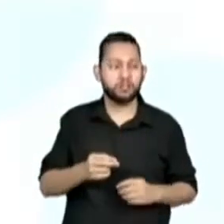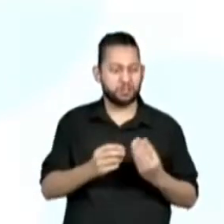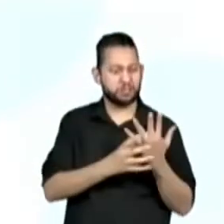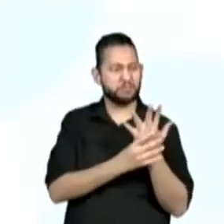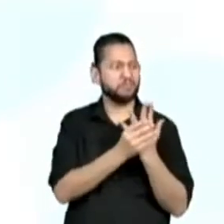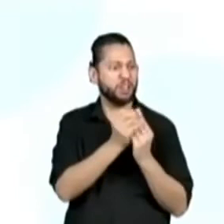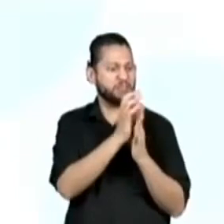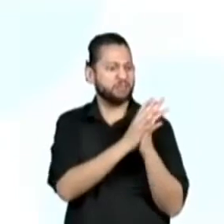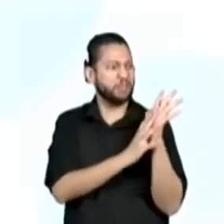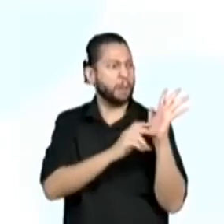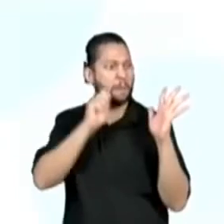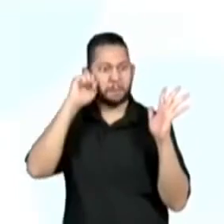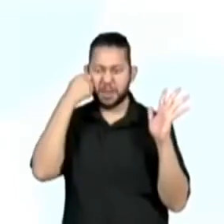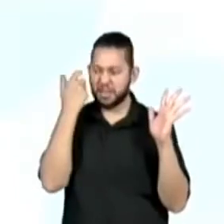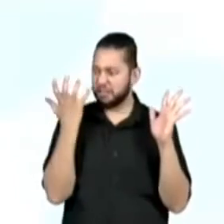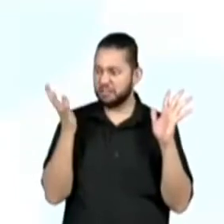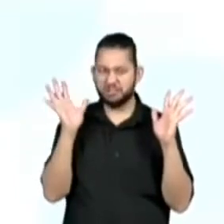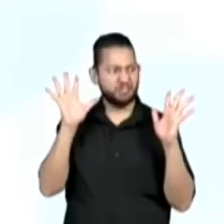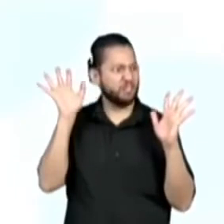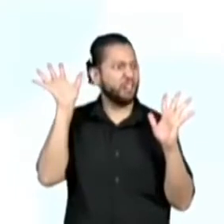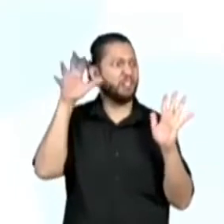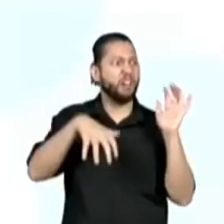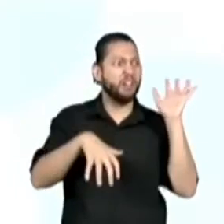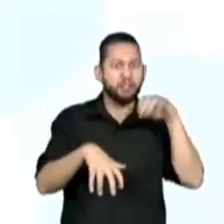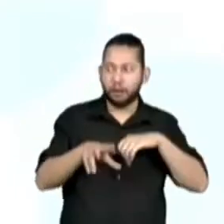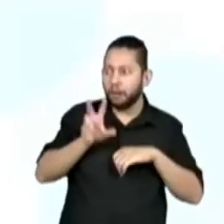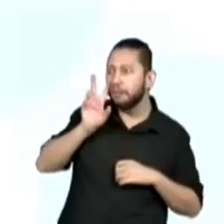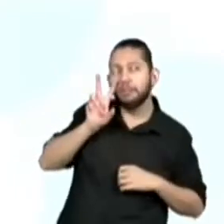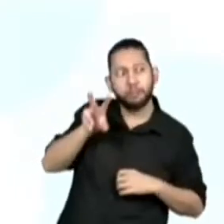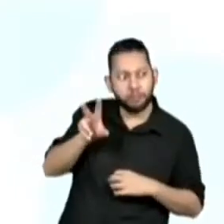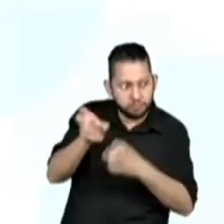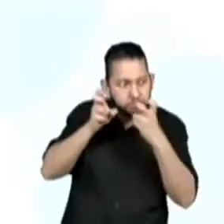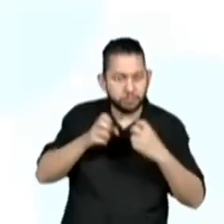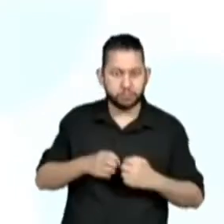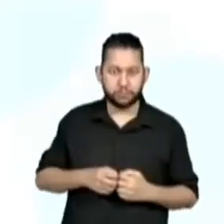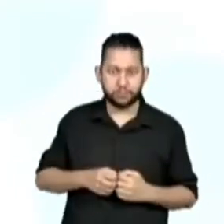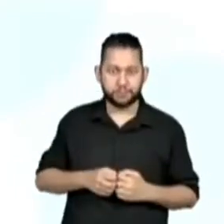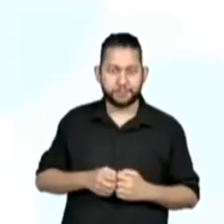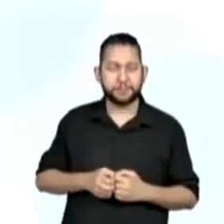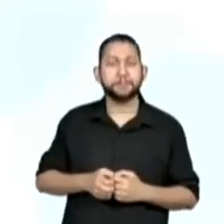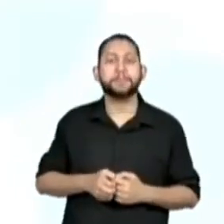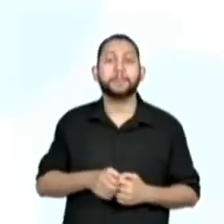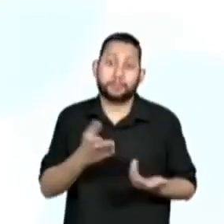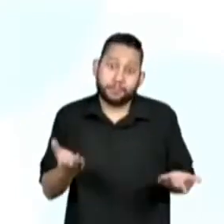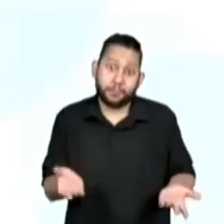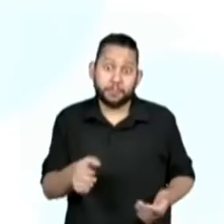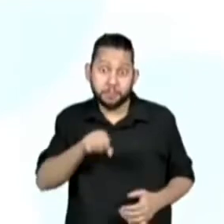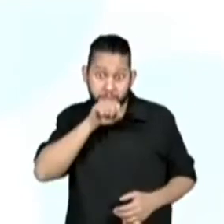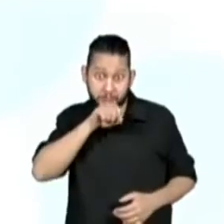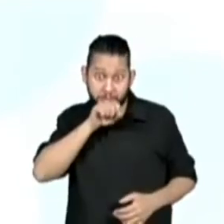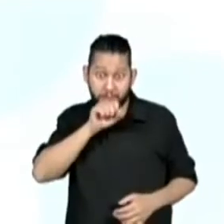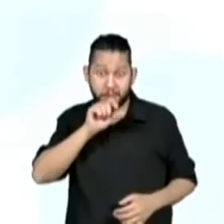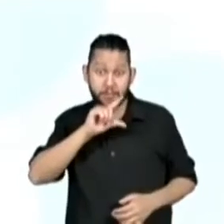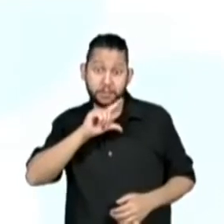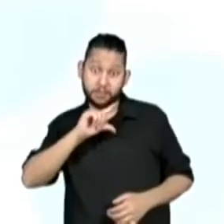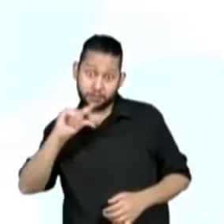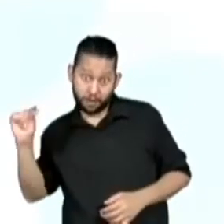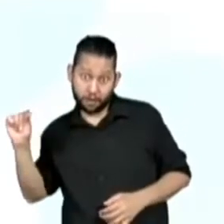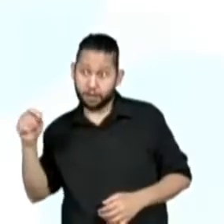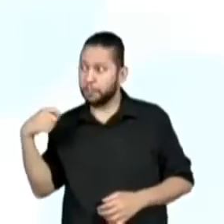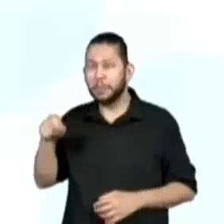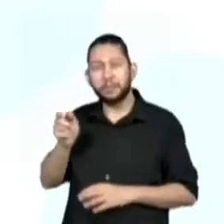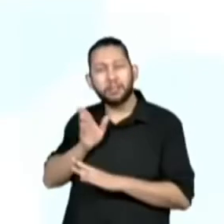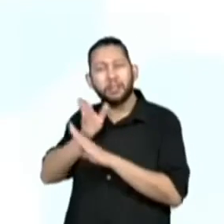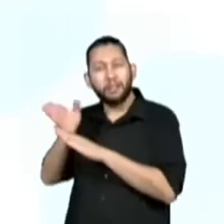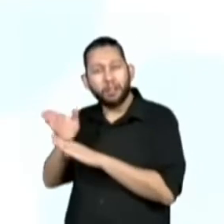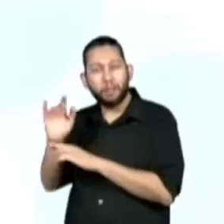patas negras. Então aqui a mãe, antes de sair, ela dá um alerta, né? Sim. E qual é o alerta